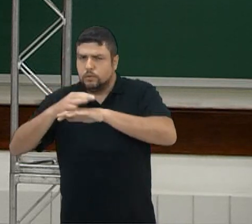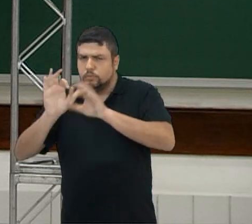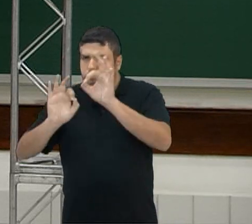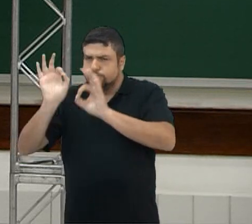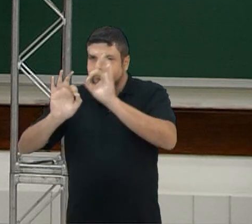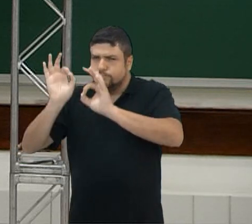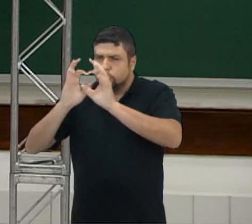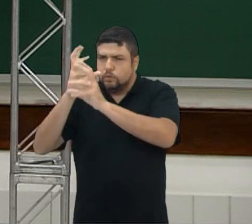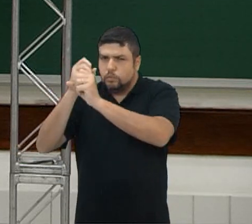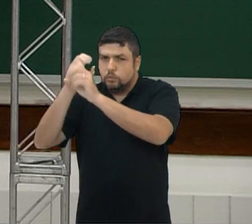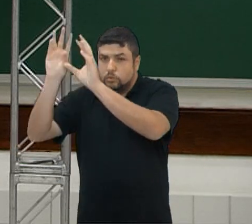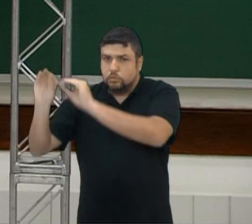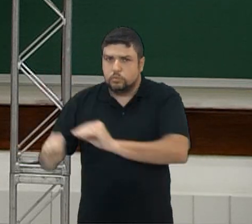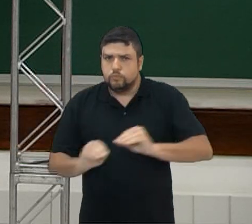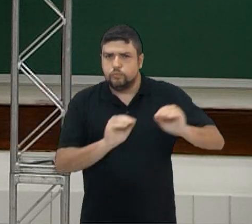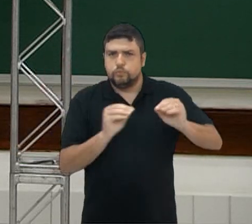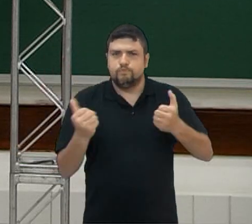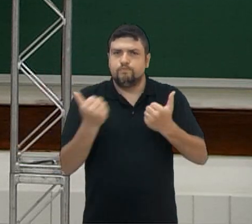Dá